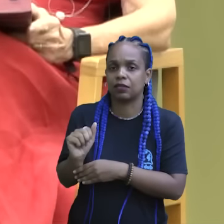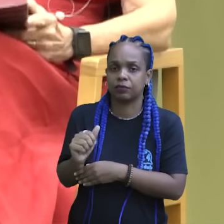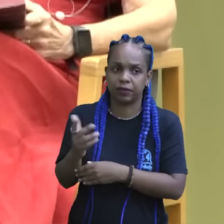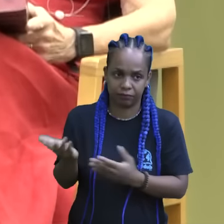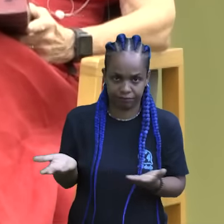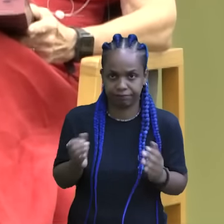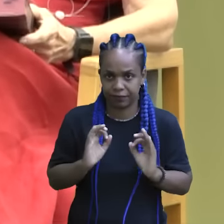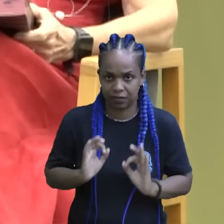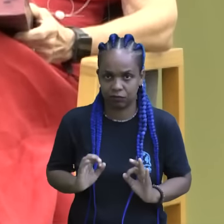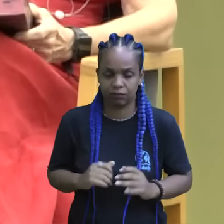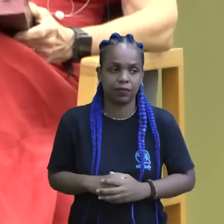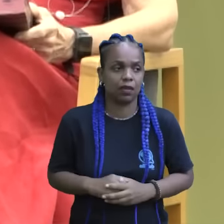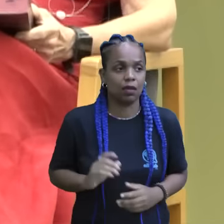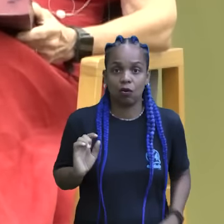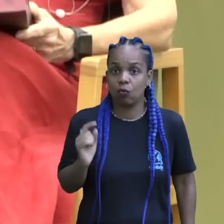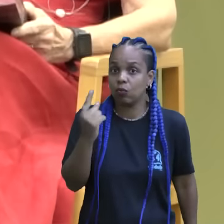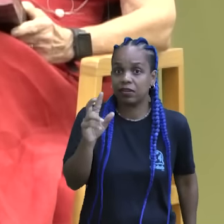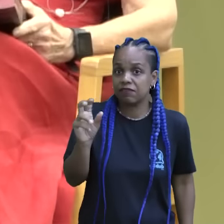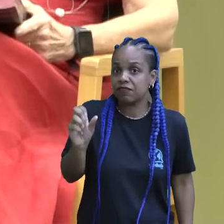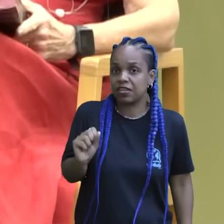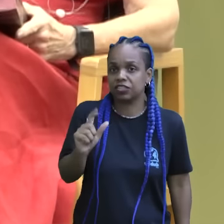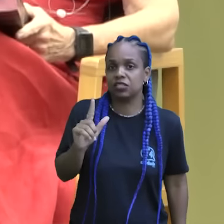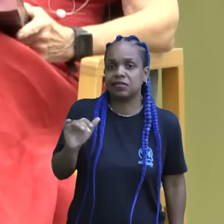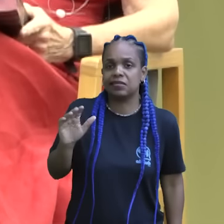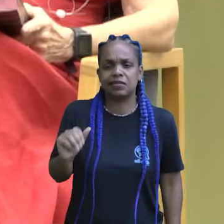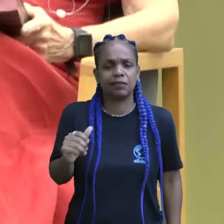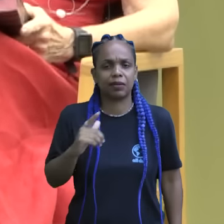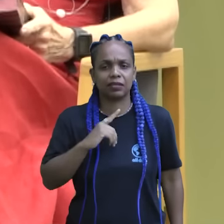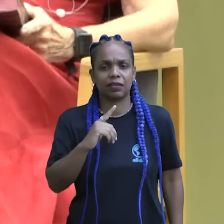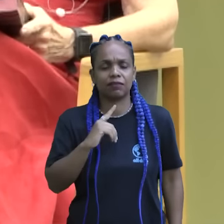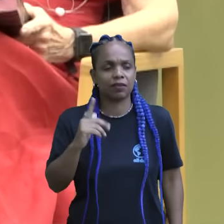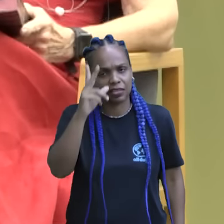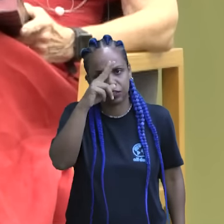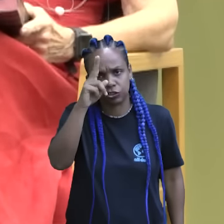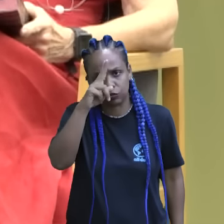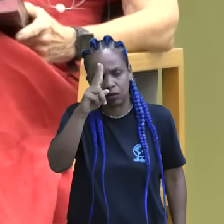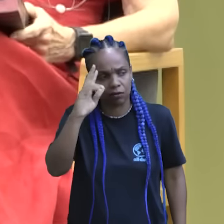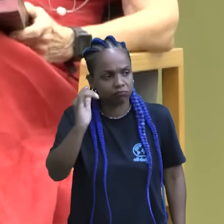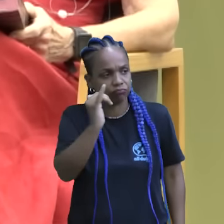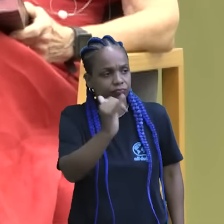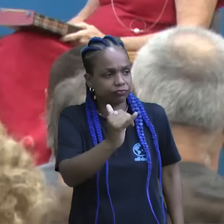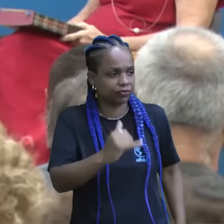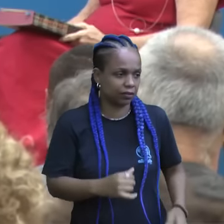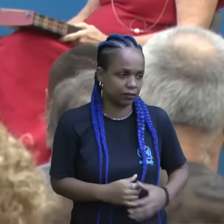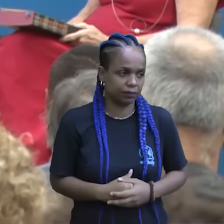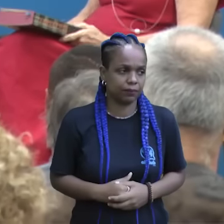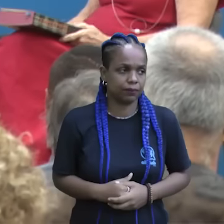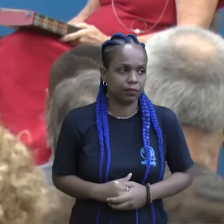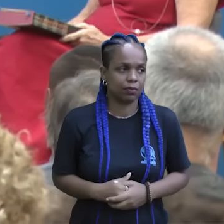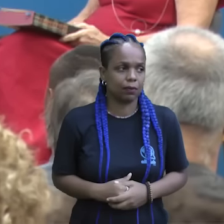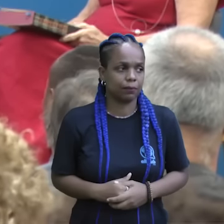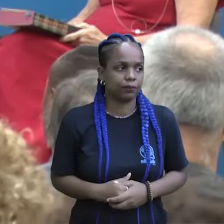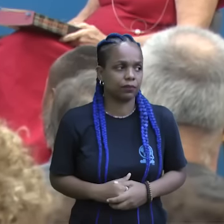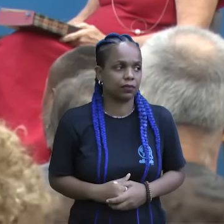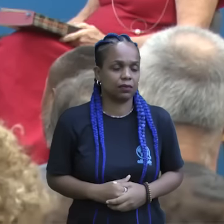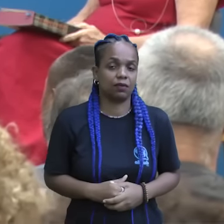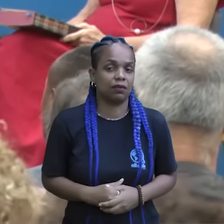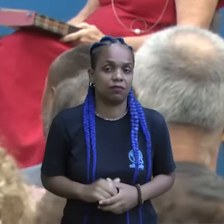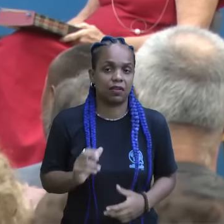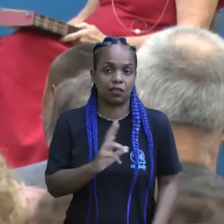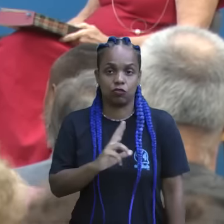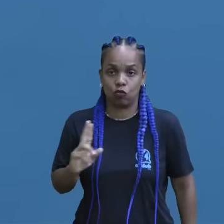Que é quando ele nomeia Floriano Peixoto, que é o outro vilão de Lima Barreto, né? Tem um capítulo